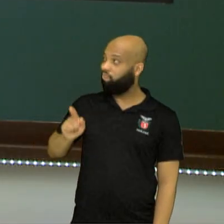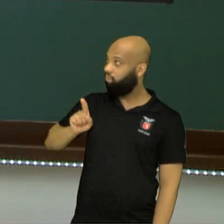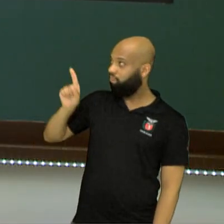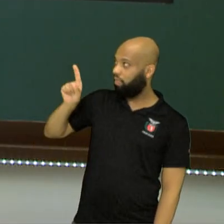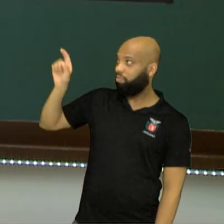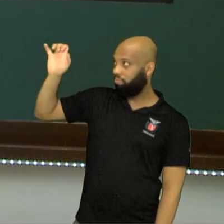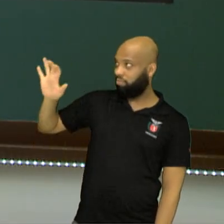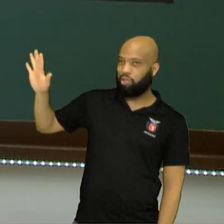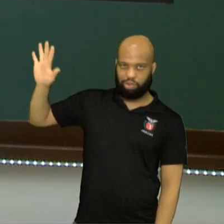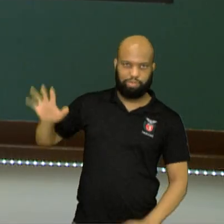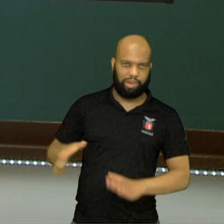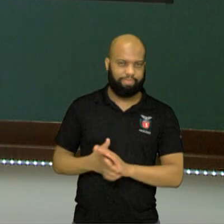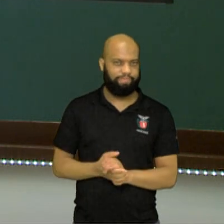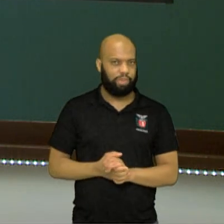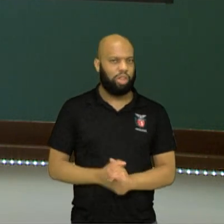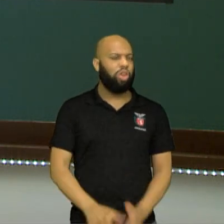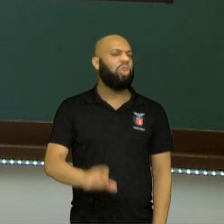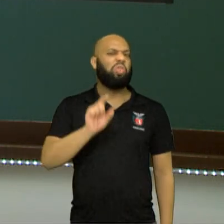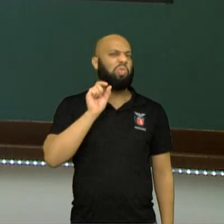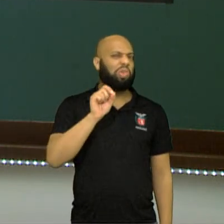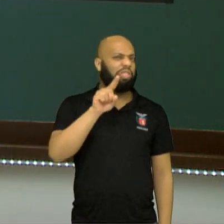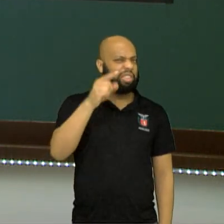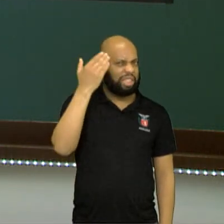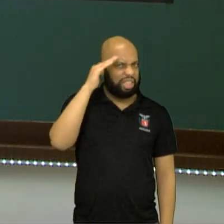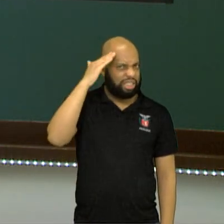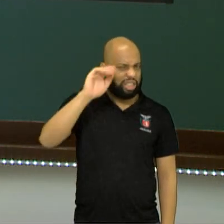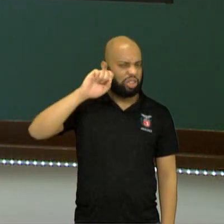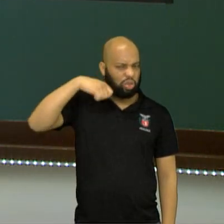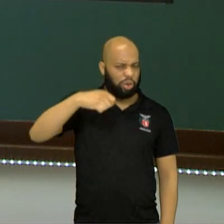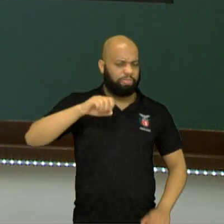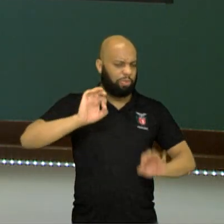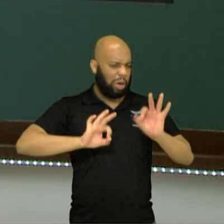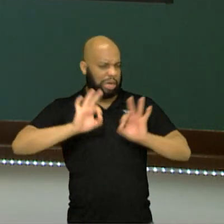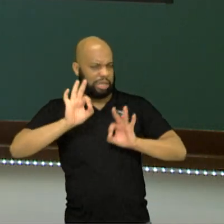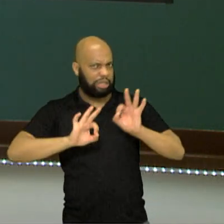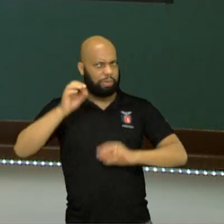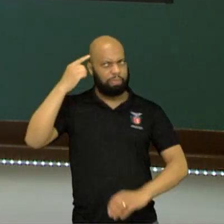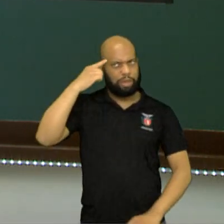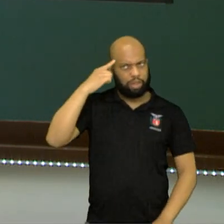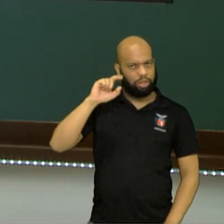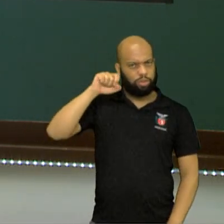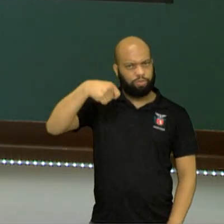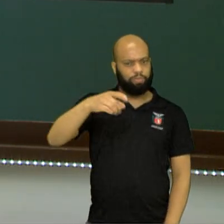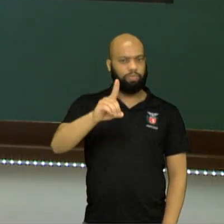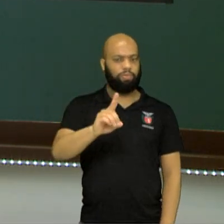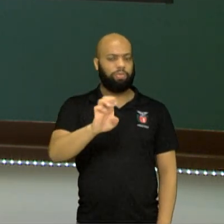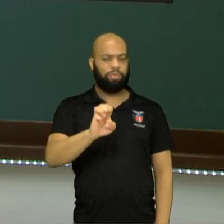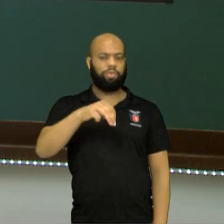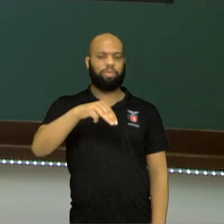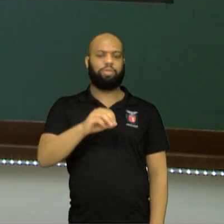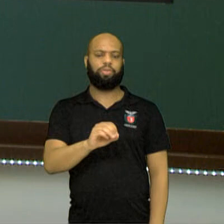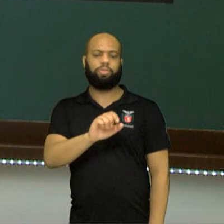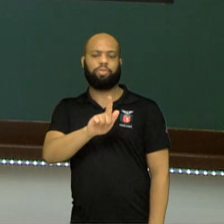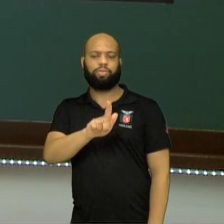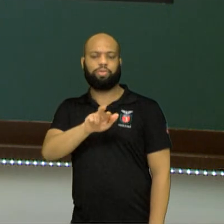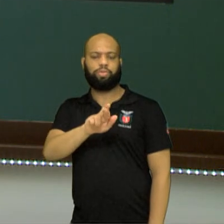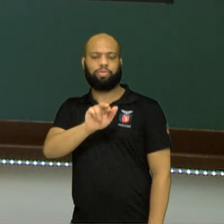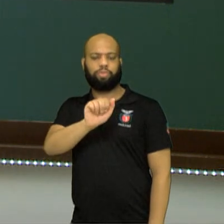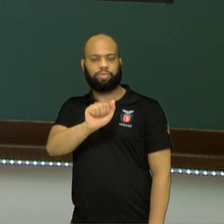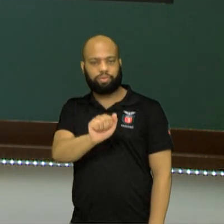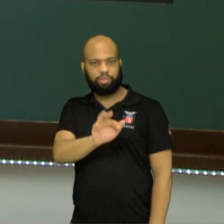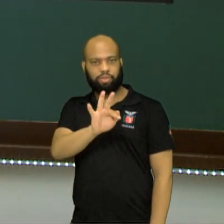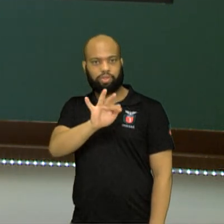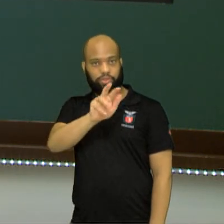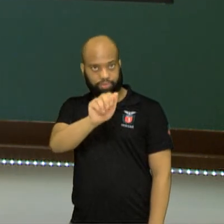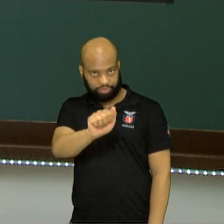O que você entende sobre dinâmica demográfica? E o que vocês entendem por migrações?